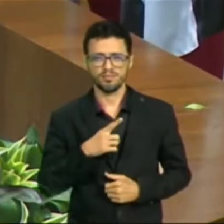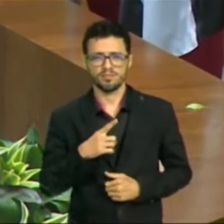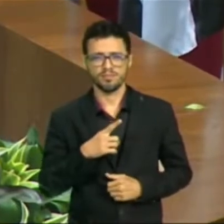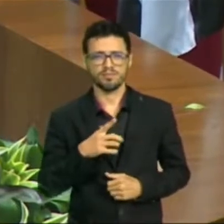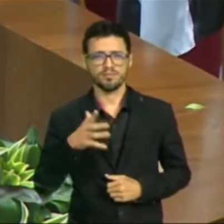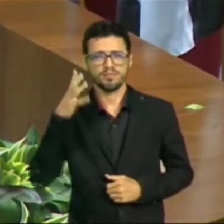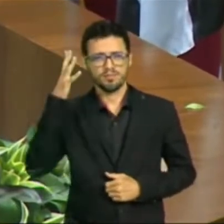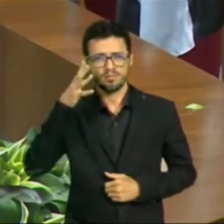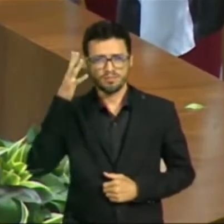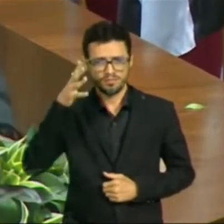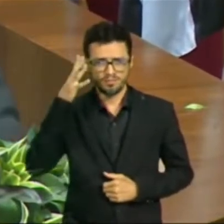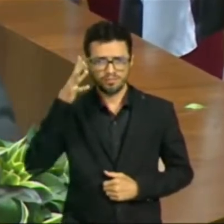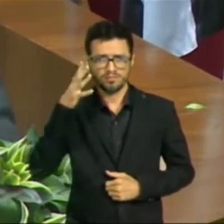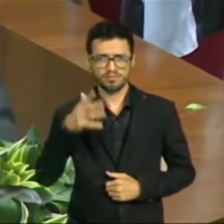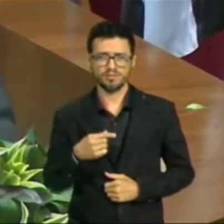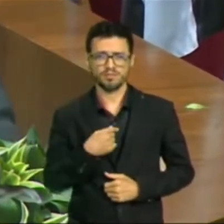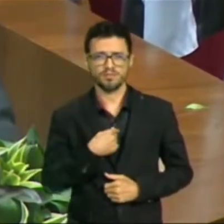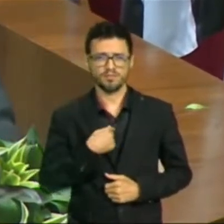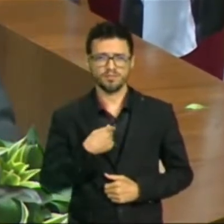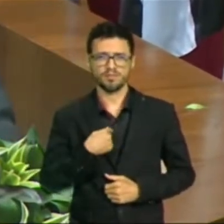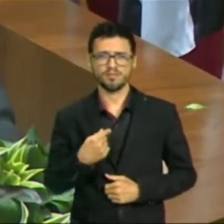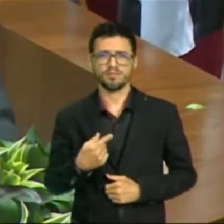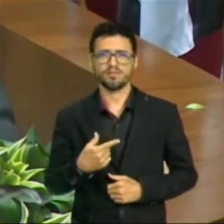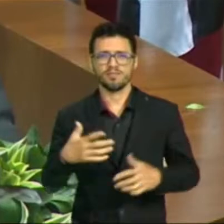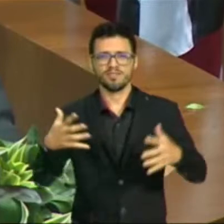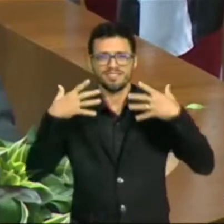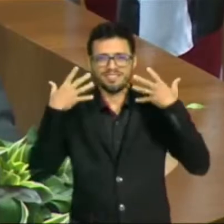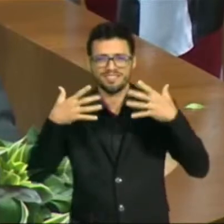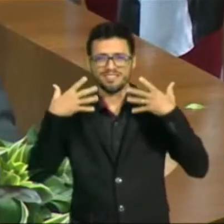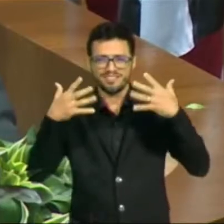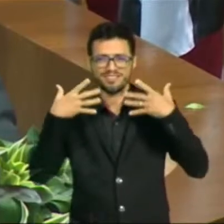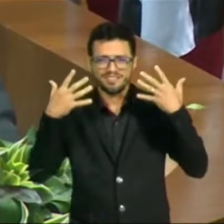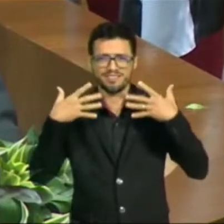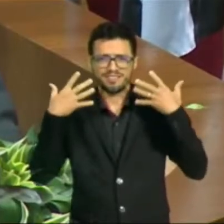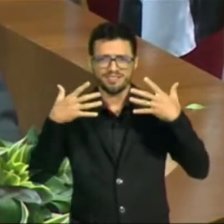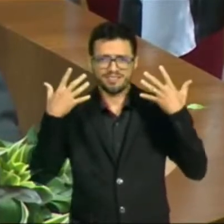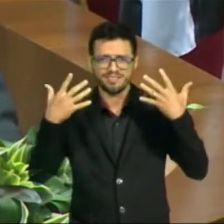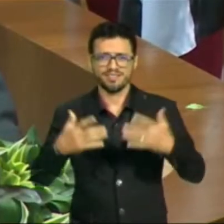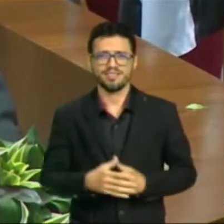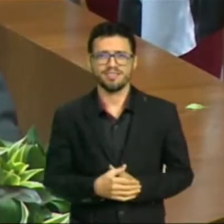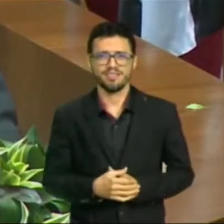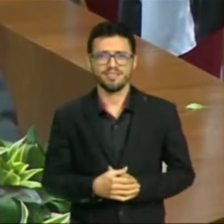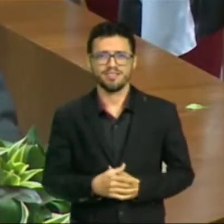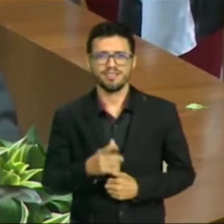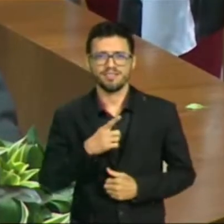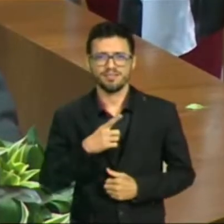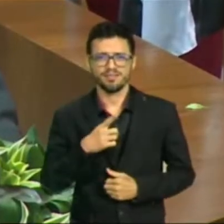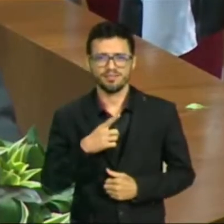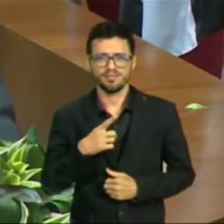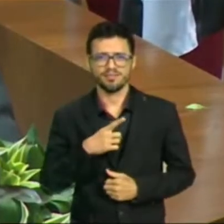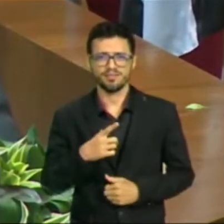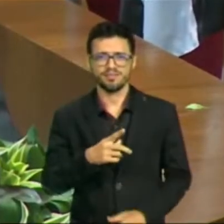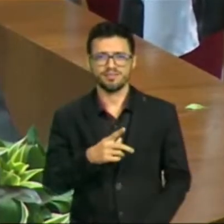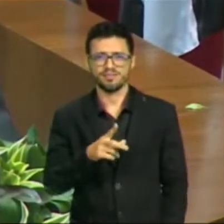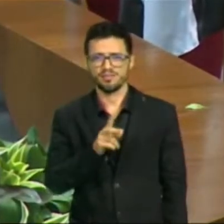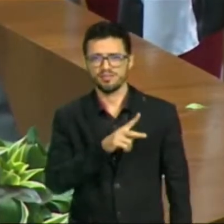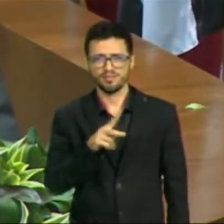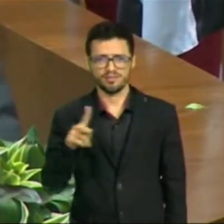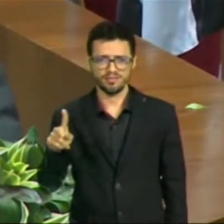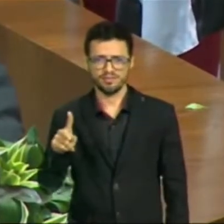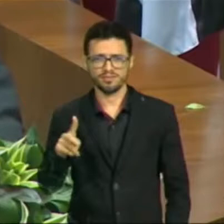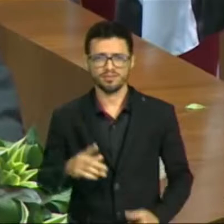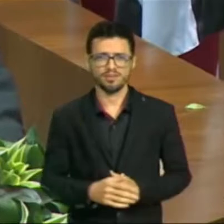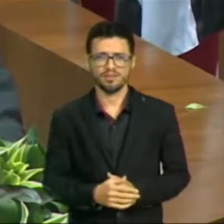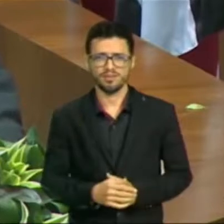Volto a essa tribuna com muita alegria. Ontem estive presente representando